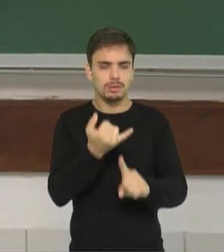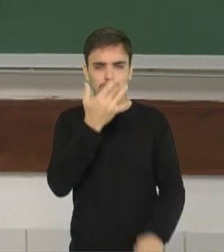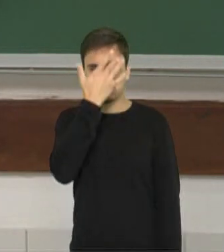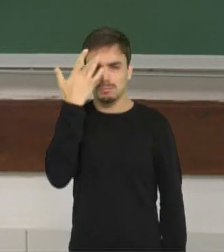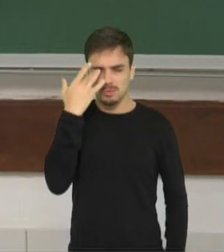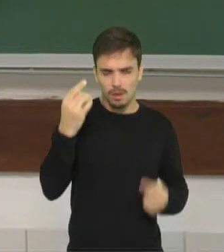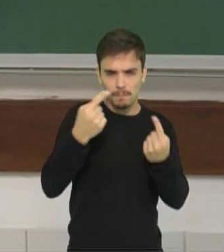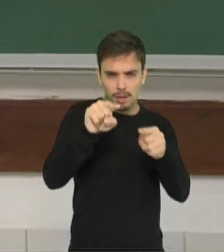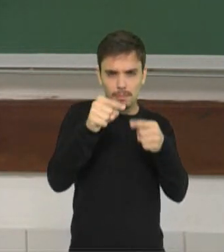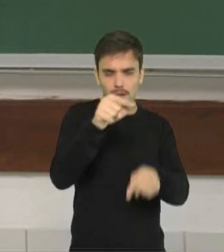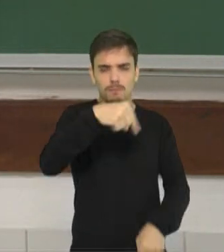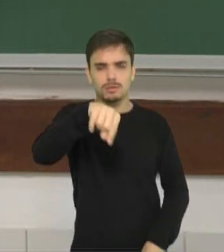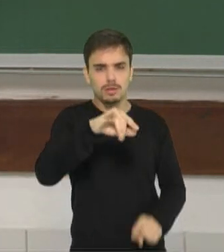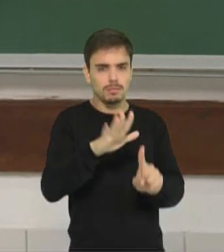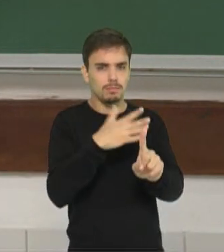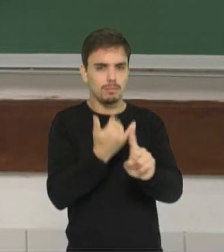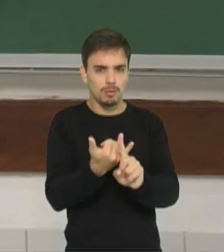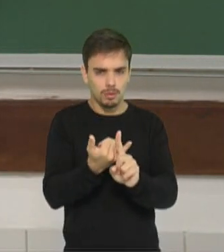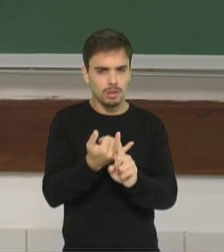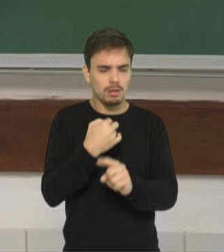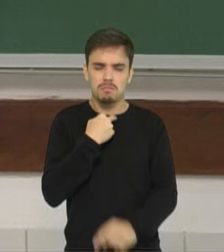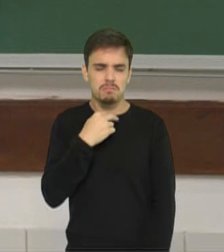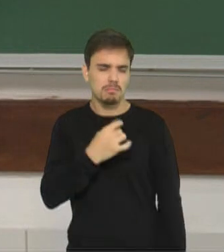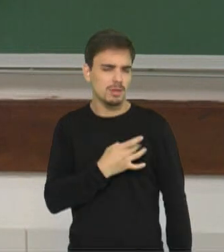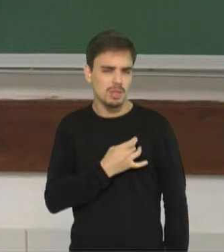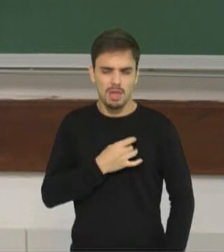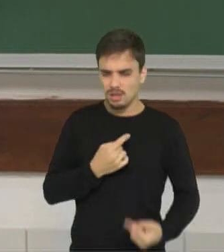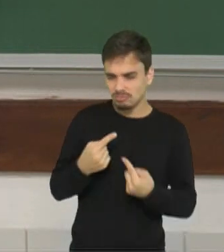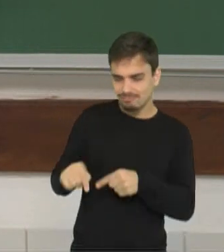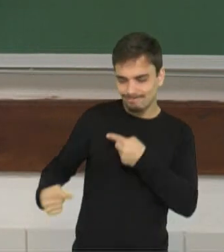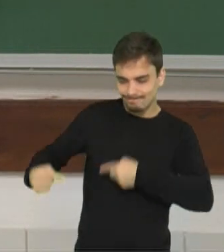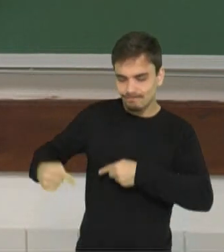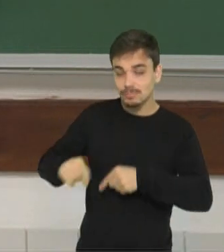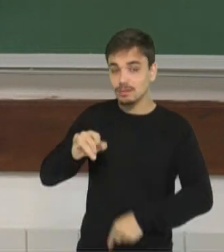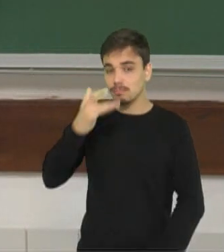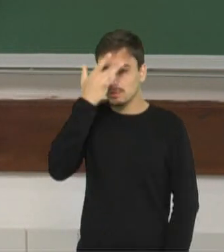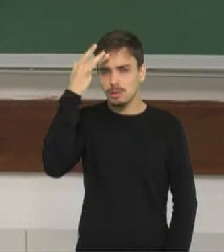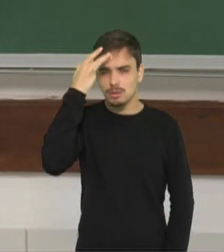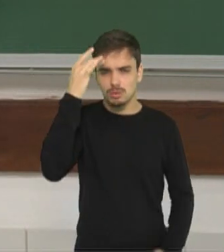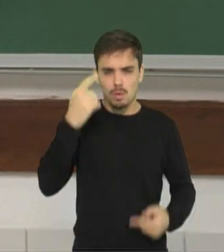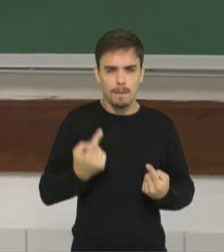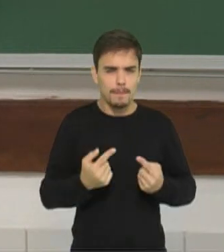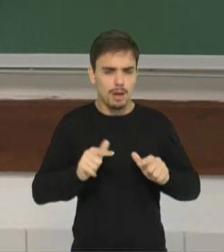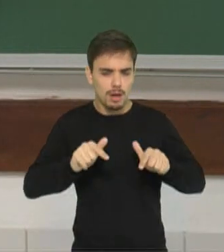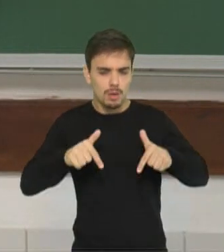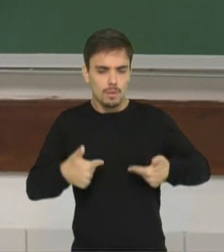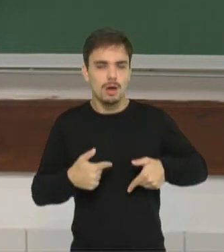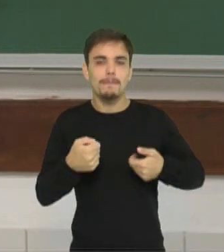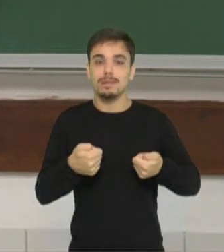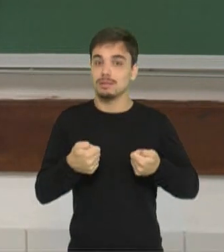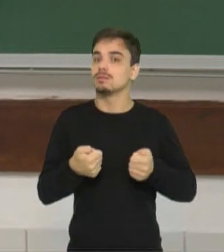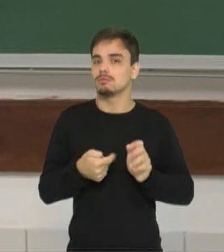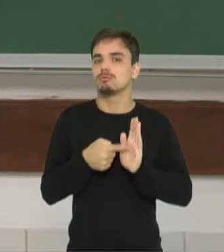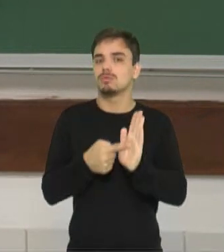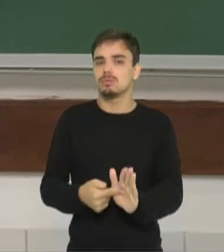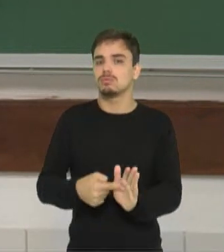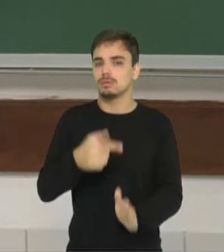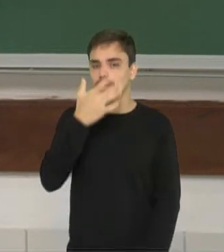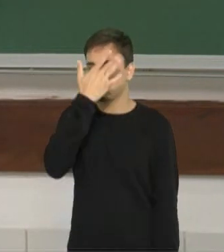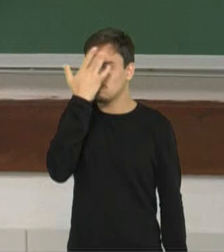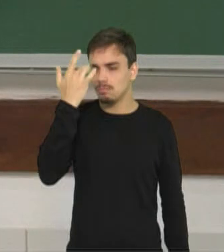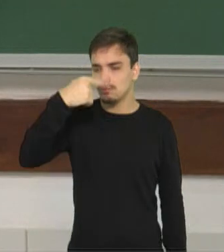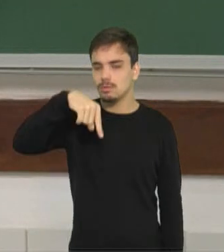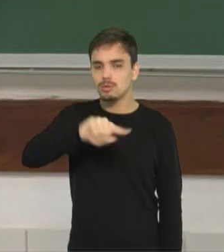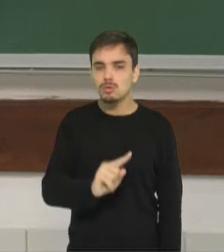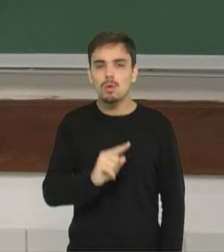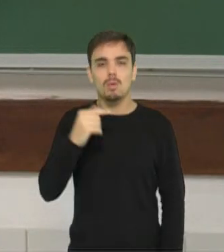Quem está errado é quem está praticando bullying. Então, por mais que a pessoa te ameace alguma coisa, você tem que contar para um professor, para um